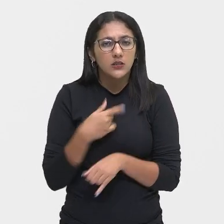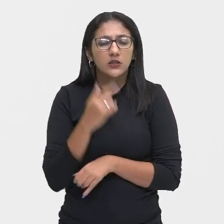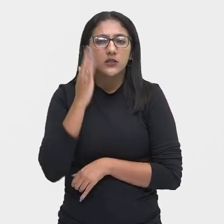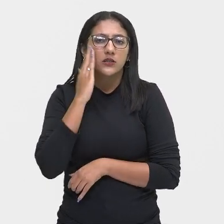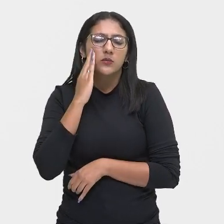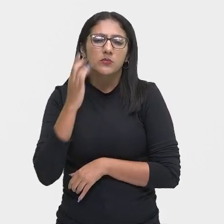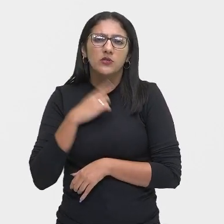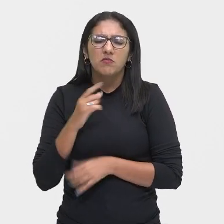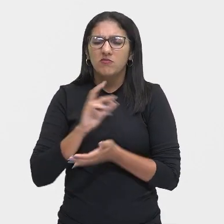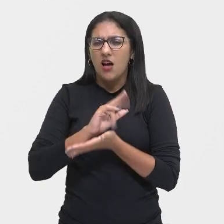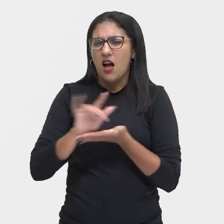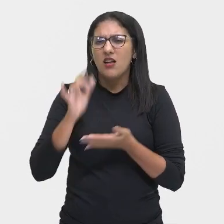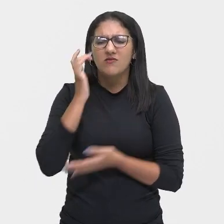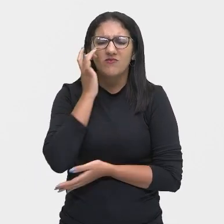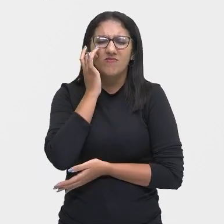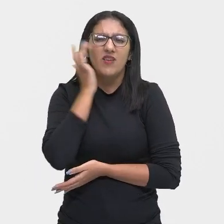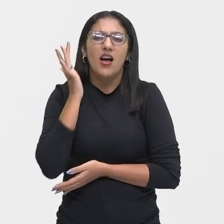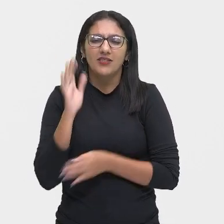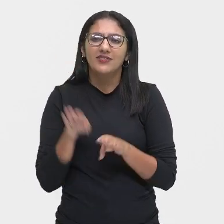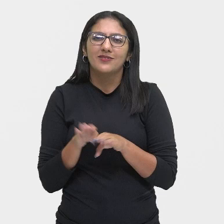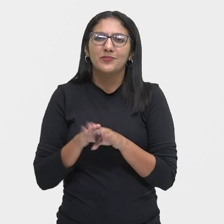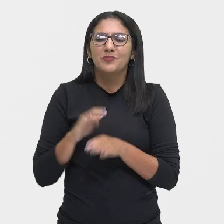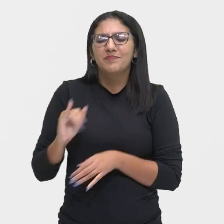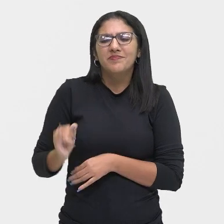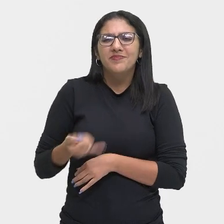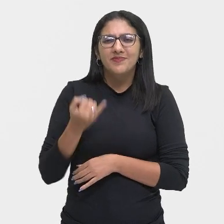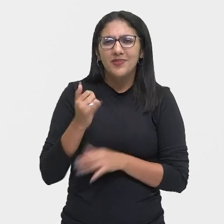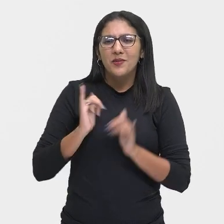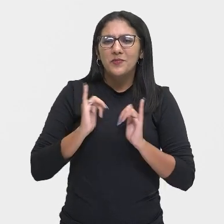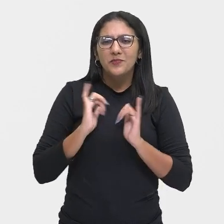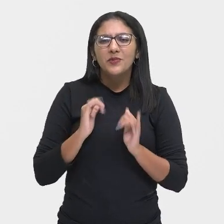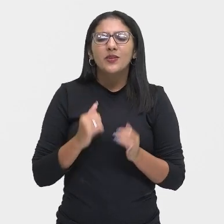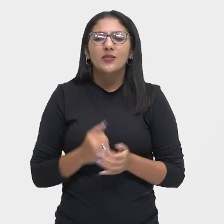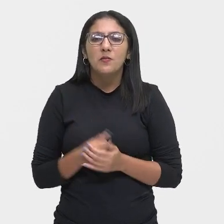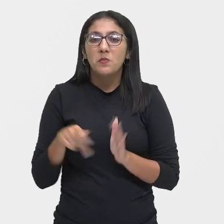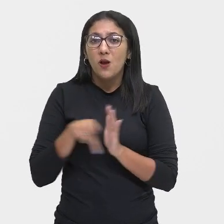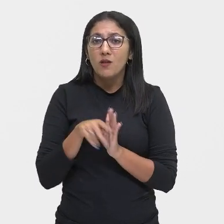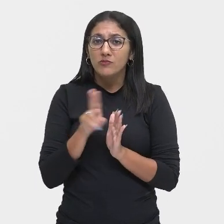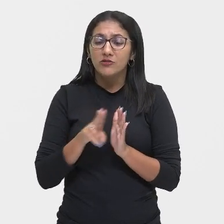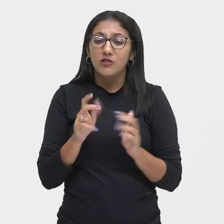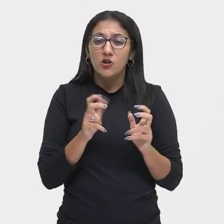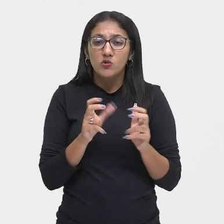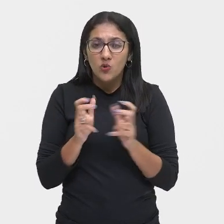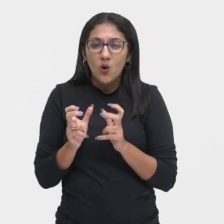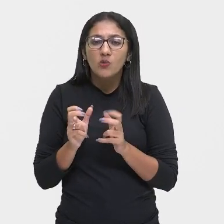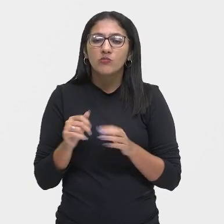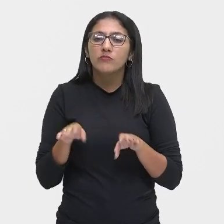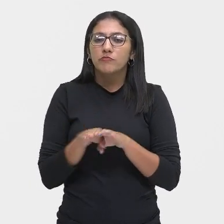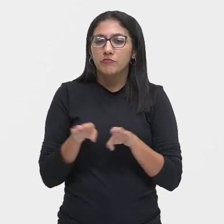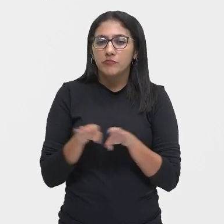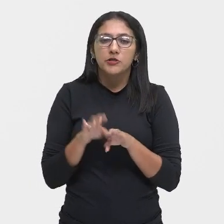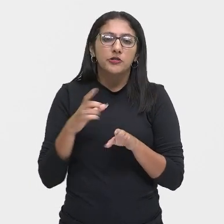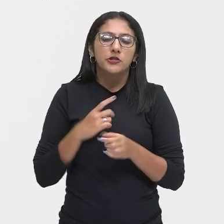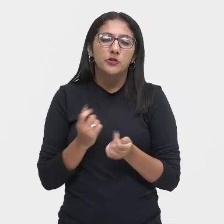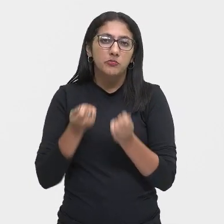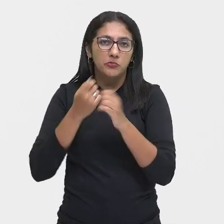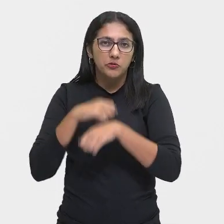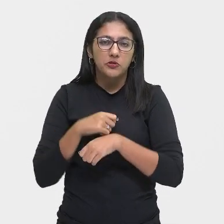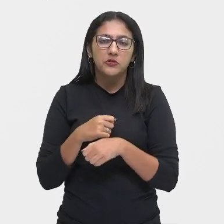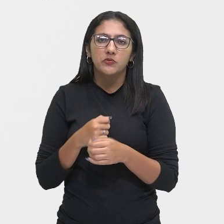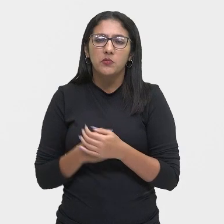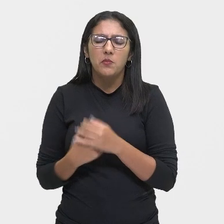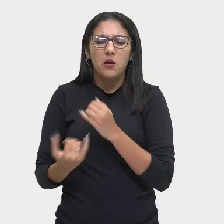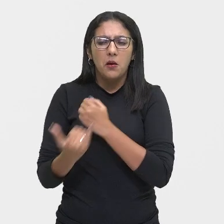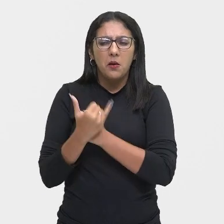diversas facilidades, além da diversão proporcionada pelos jogos, também permite a aplicação de